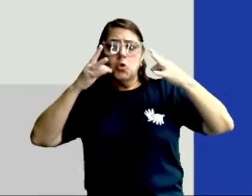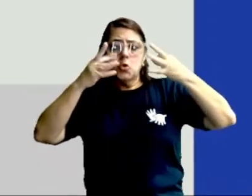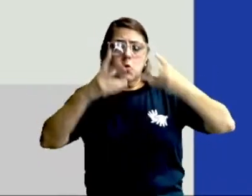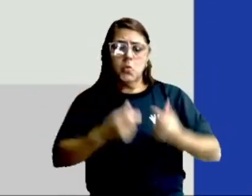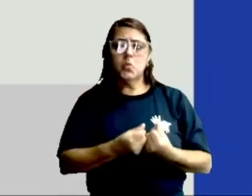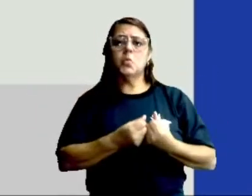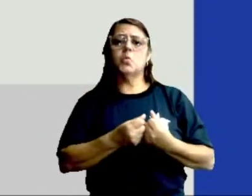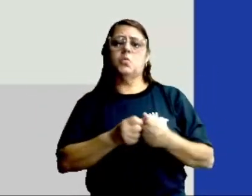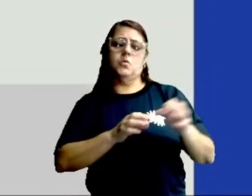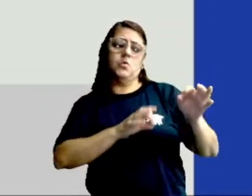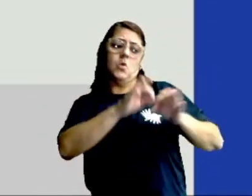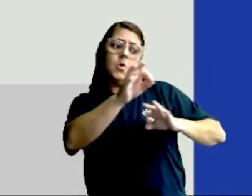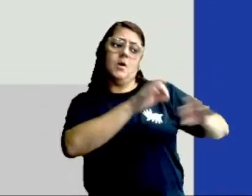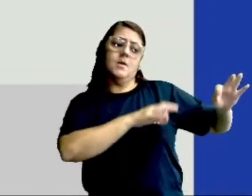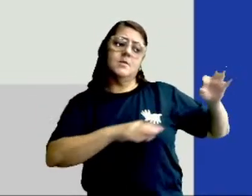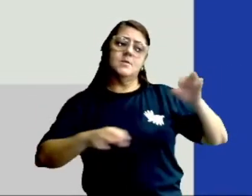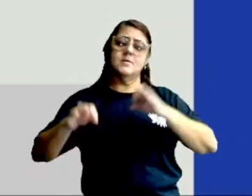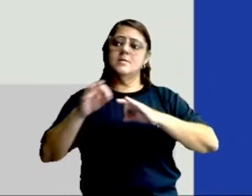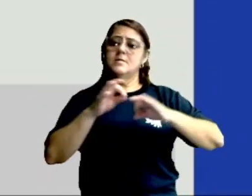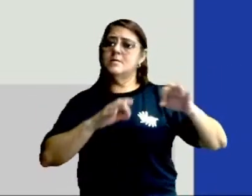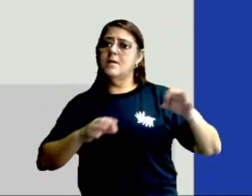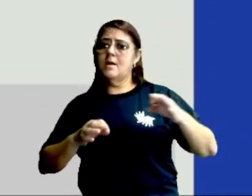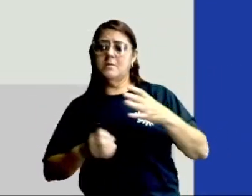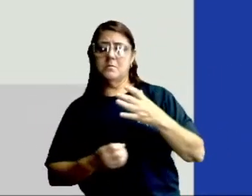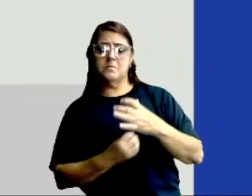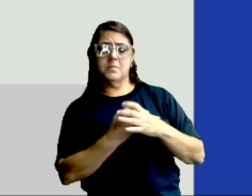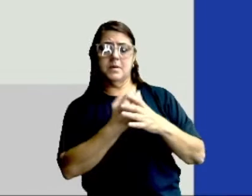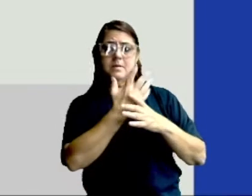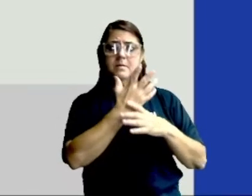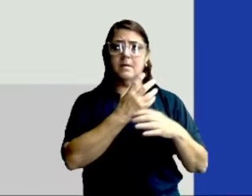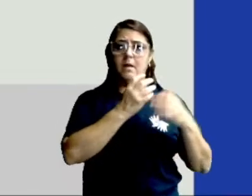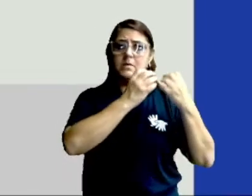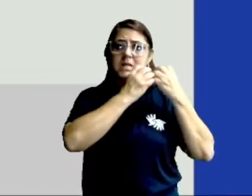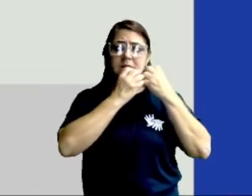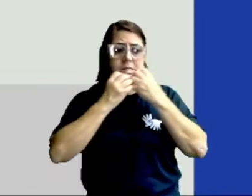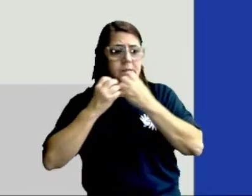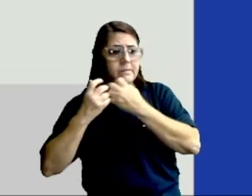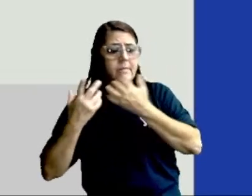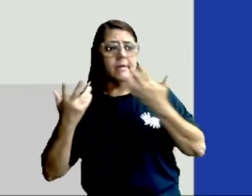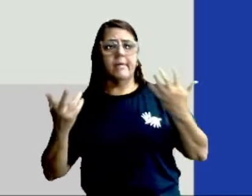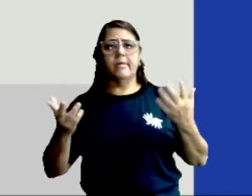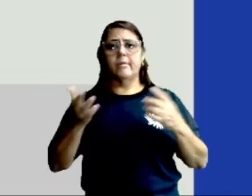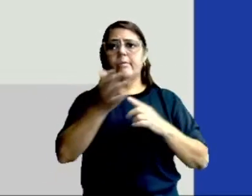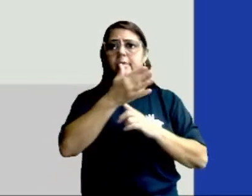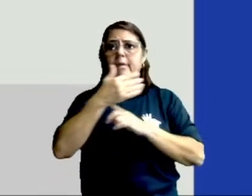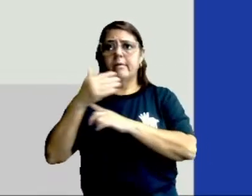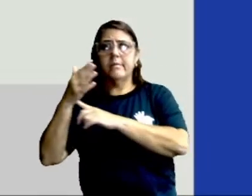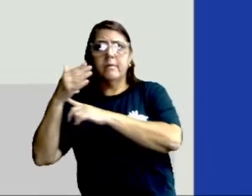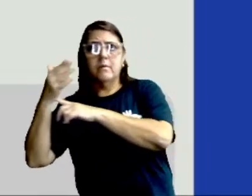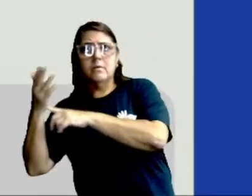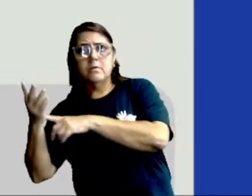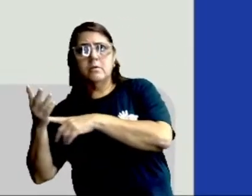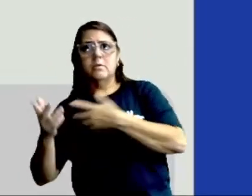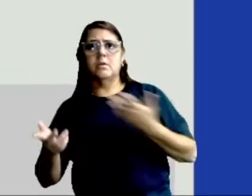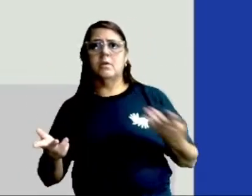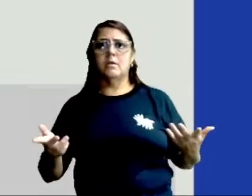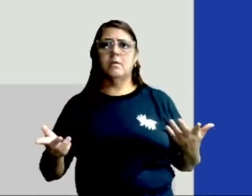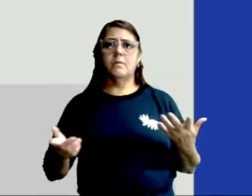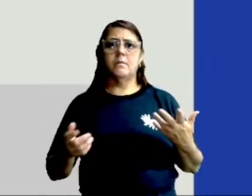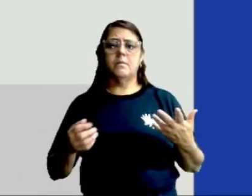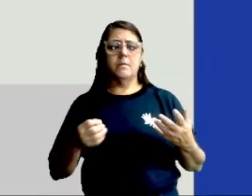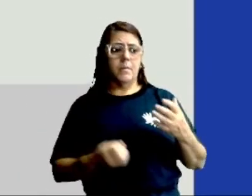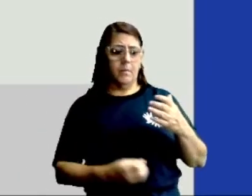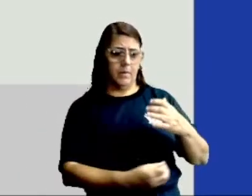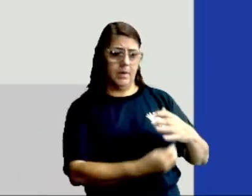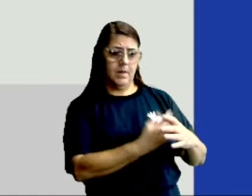que fossem domesticados milho, né? Eles começaram a desenvolver tecnologias para poder desenvolver determinado tipo de